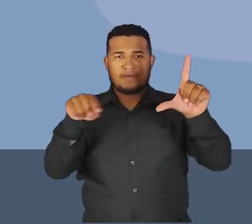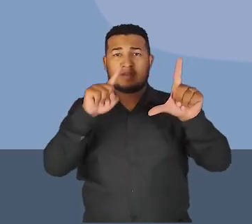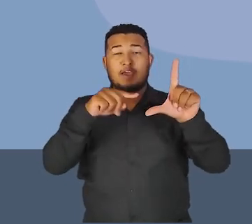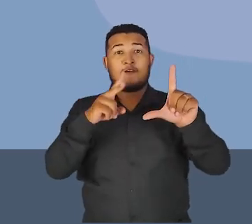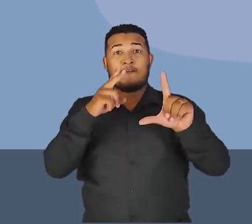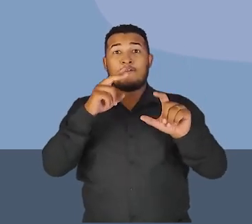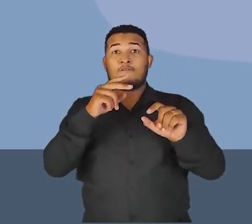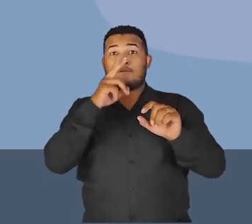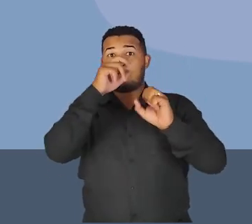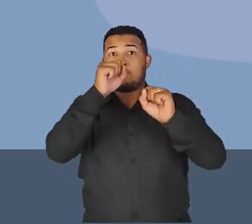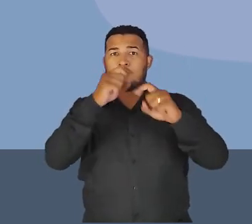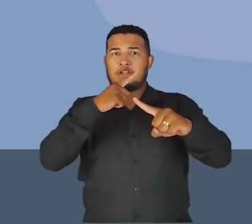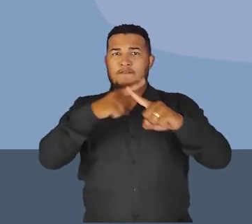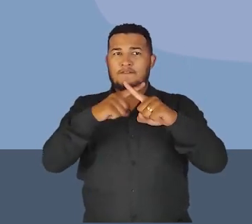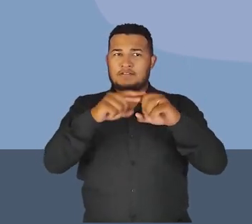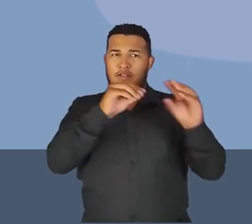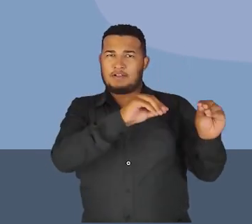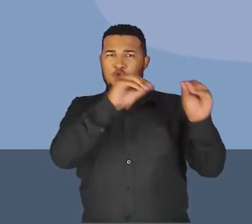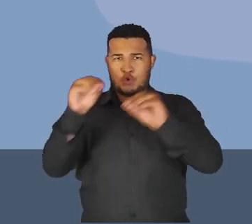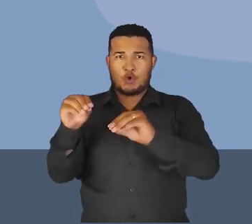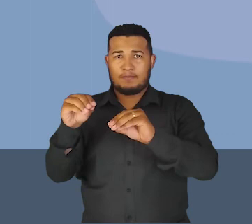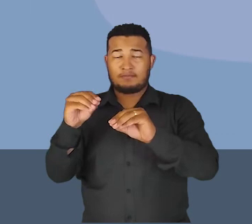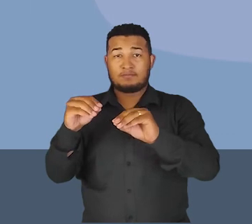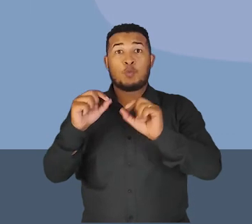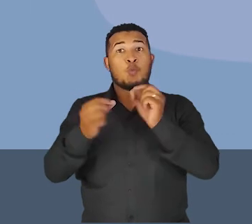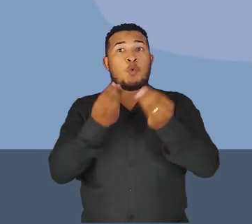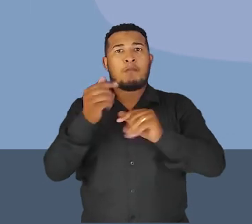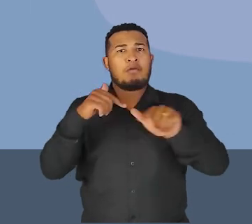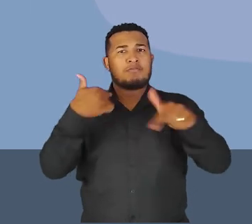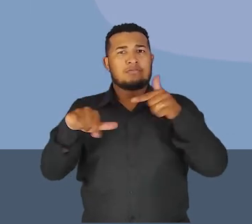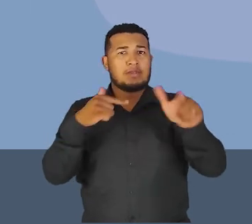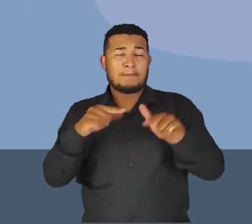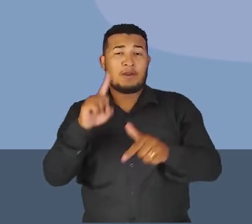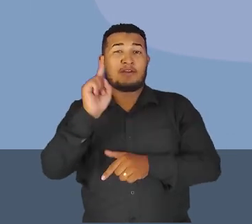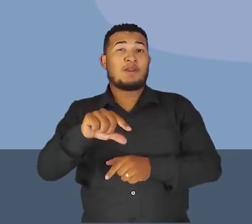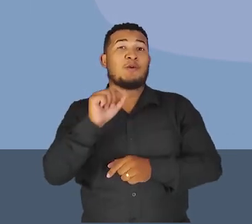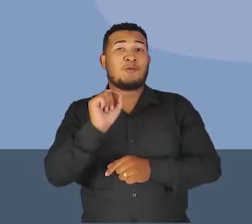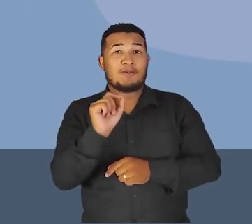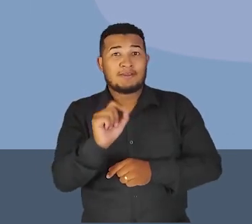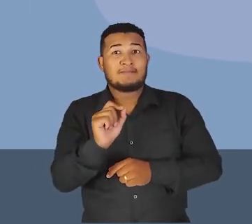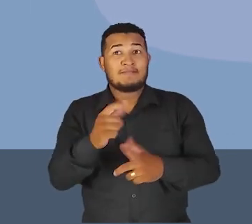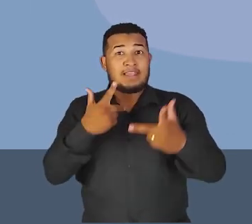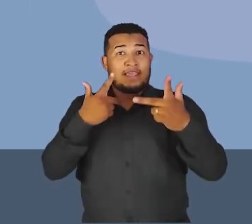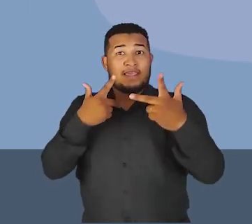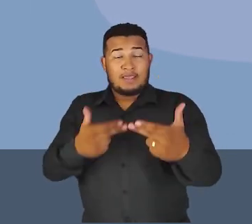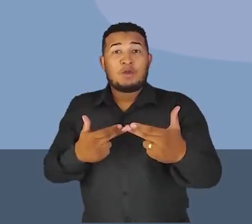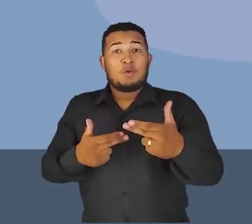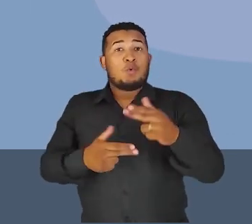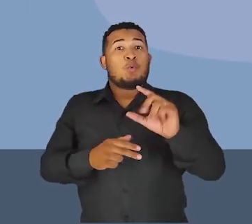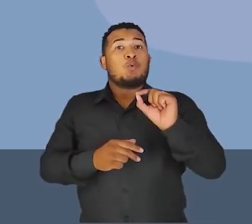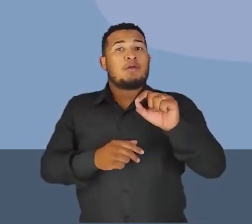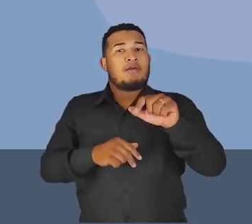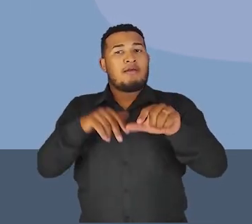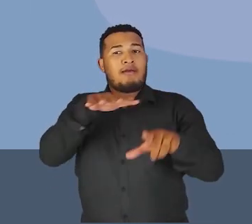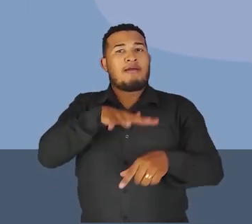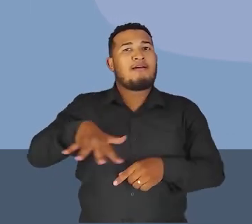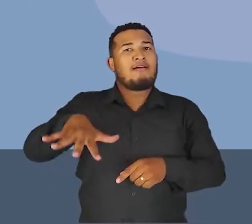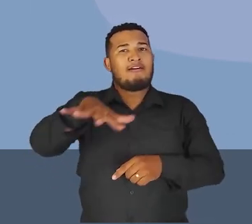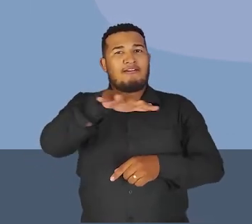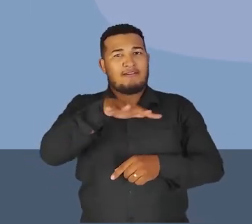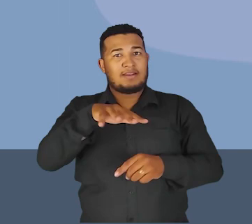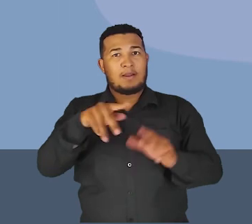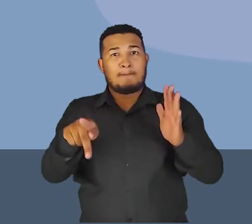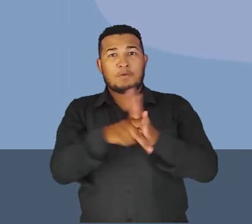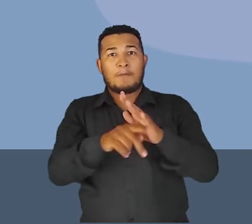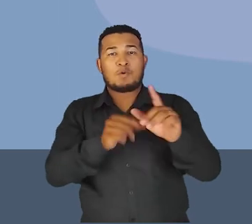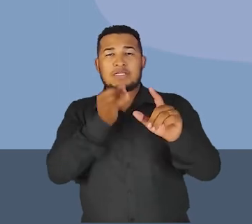o trabalho vai ser adquirido, vai ser numericamente igual à área formada